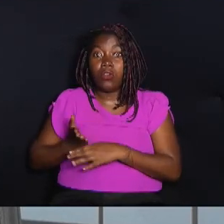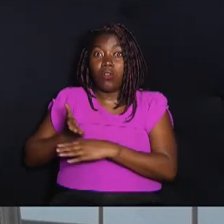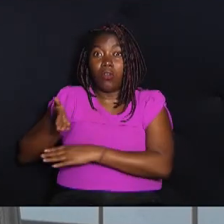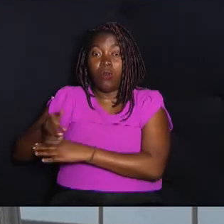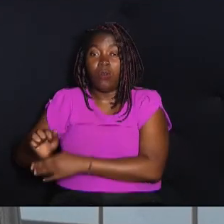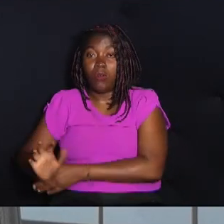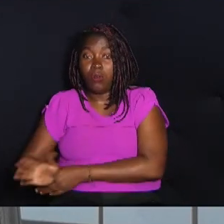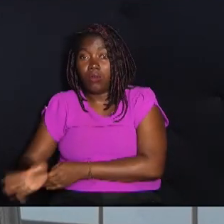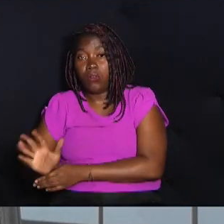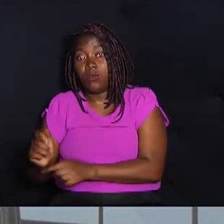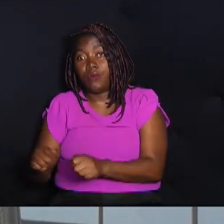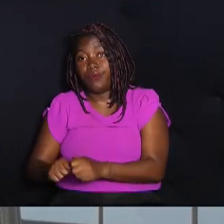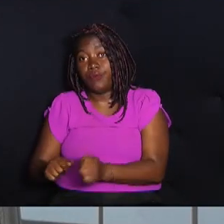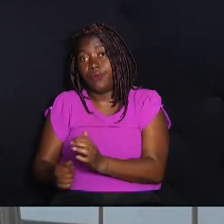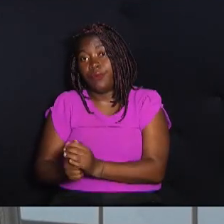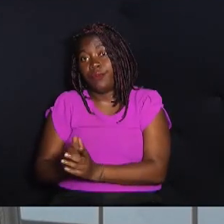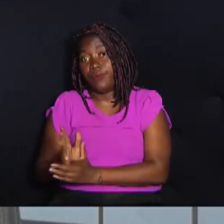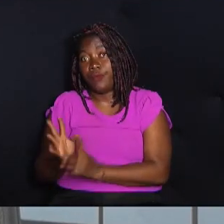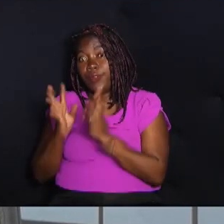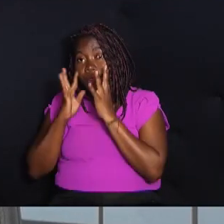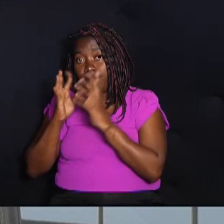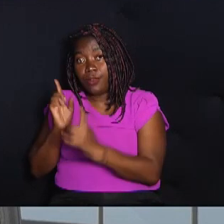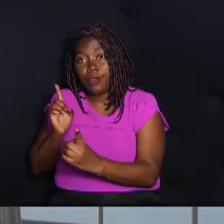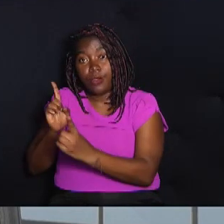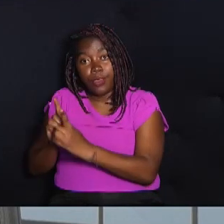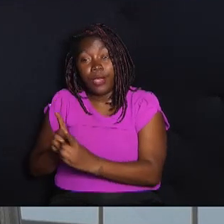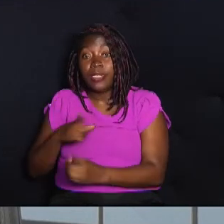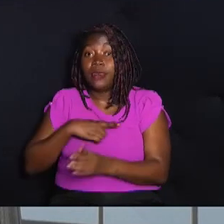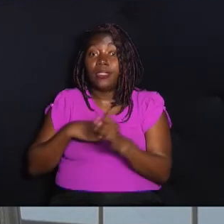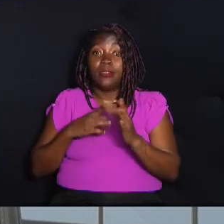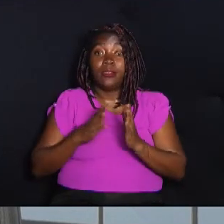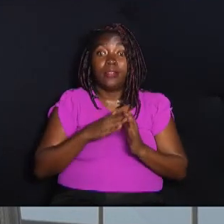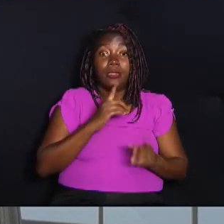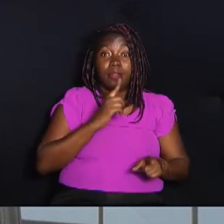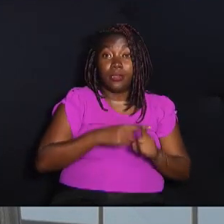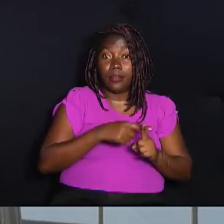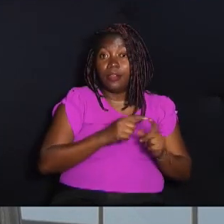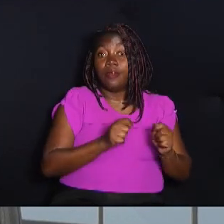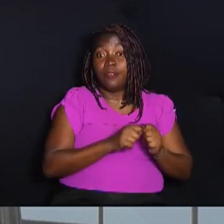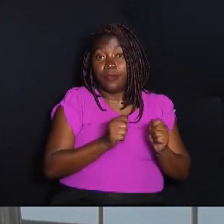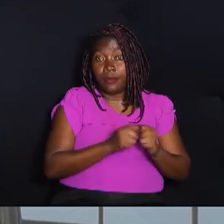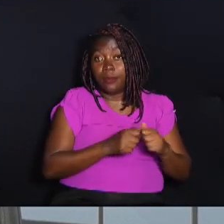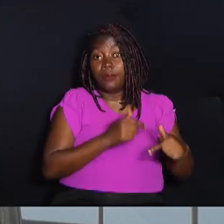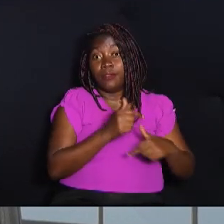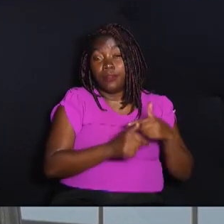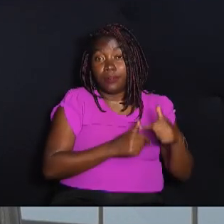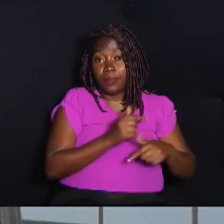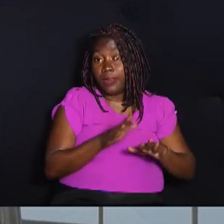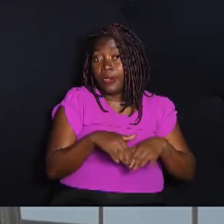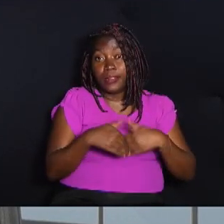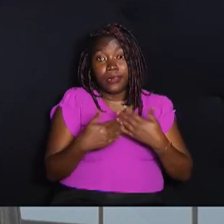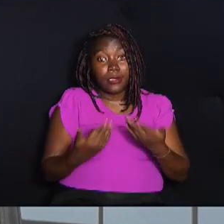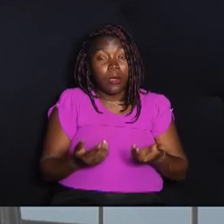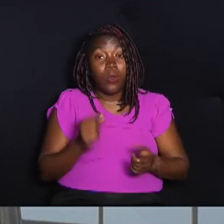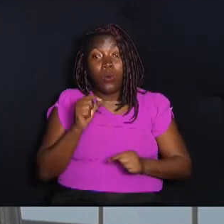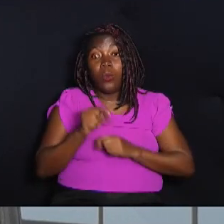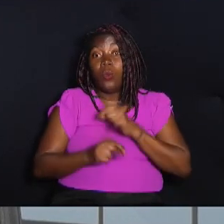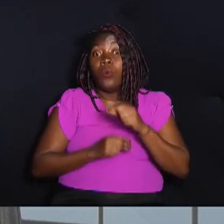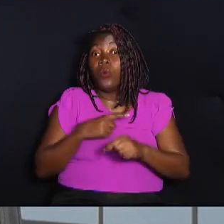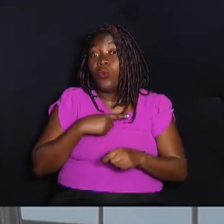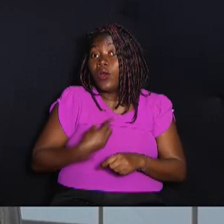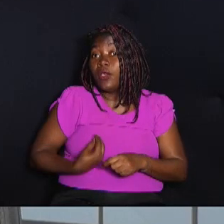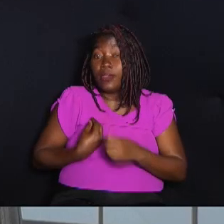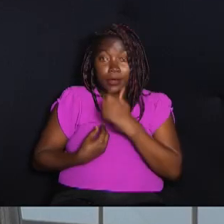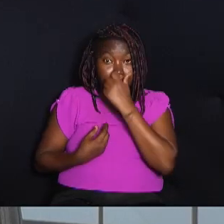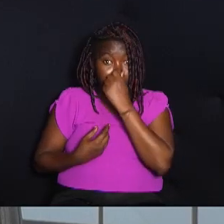e fazem vários tipos de atendimento. Existem igrejas que fazem esse trabalho. Então, o que existe hoje não